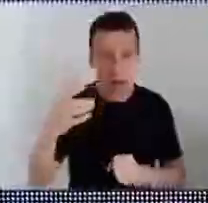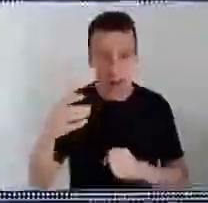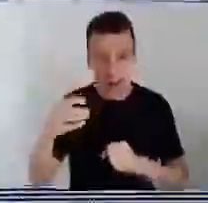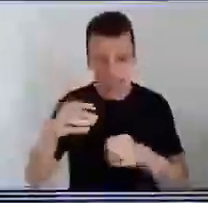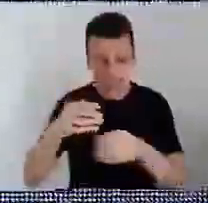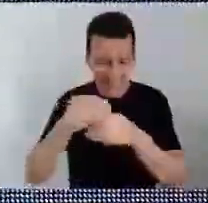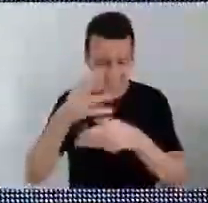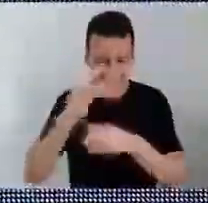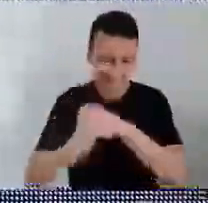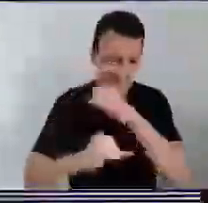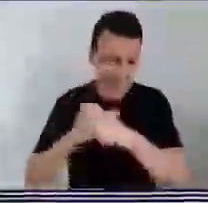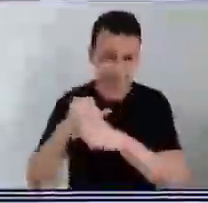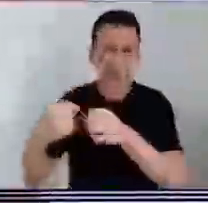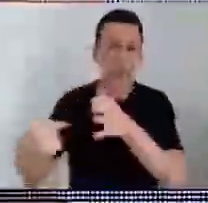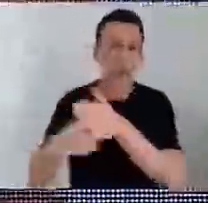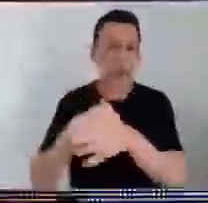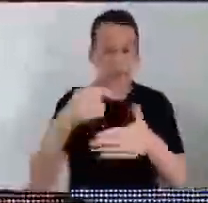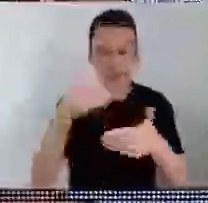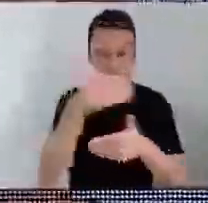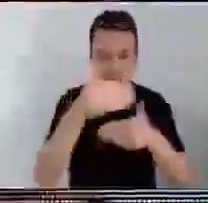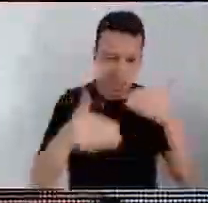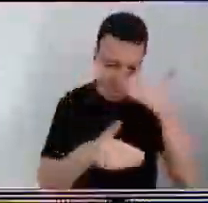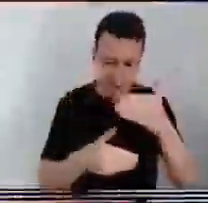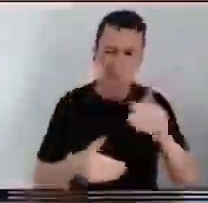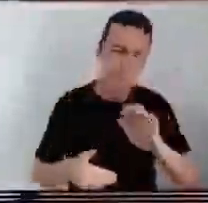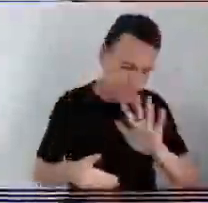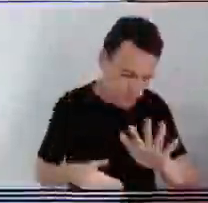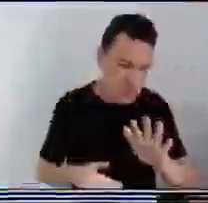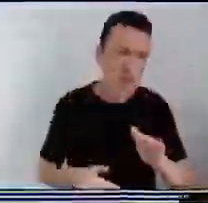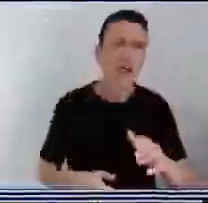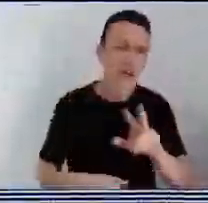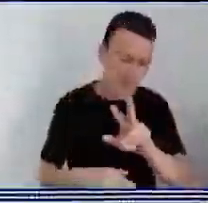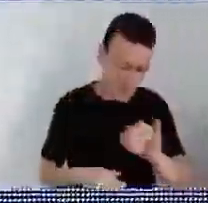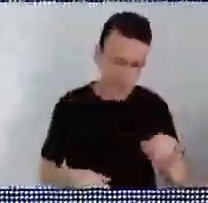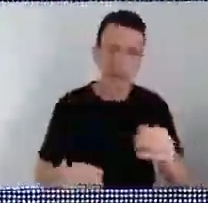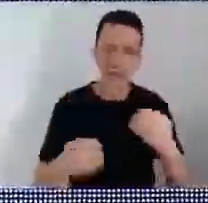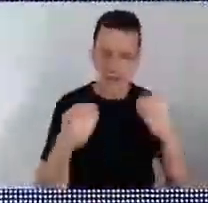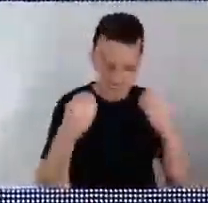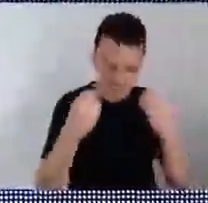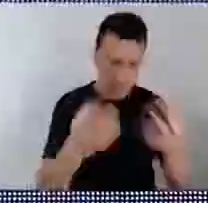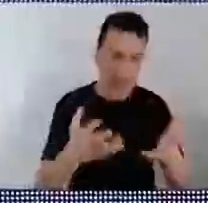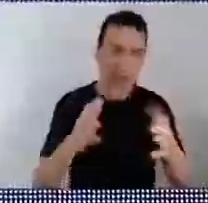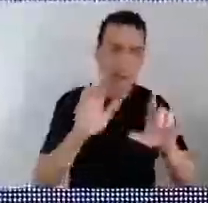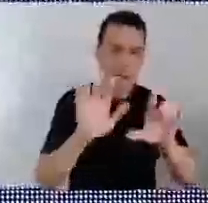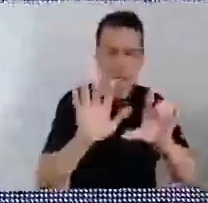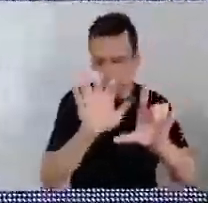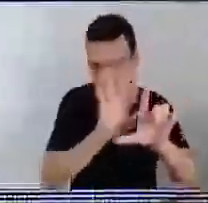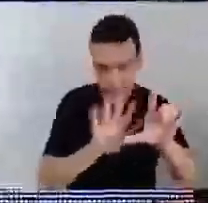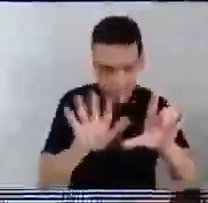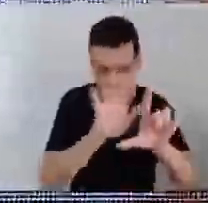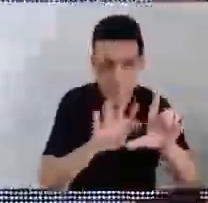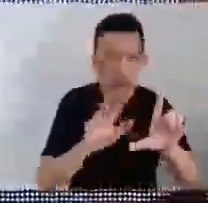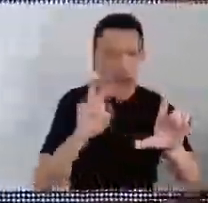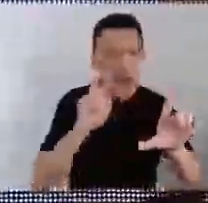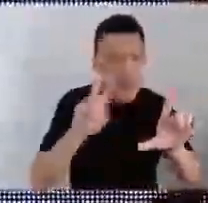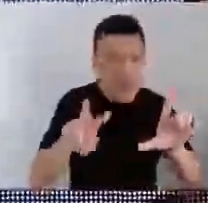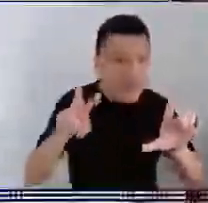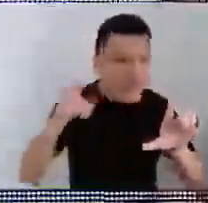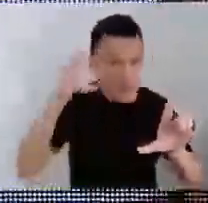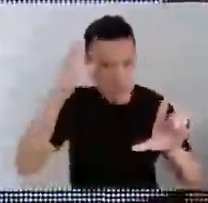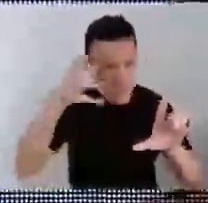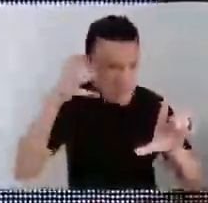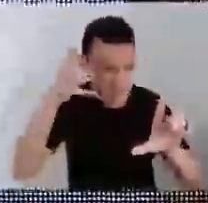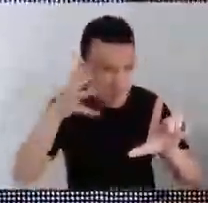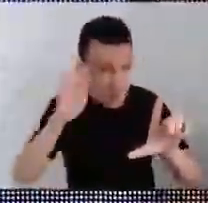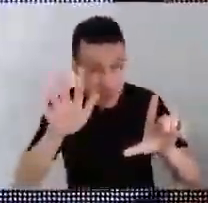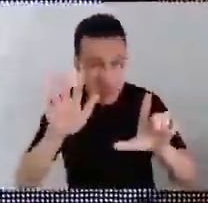são disponibilizados na plataforma, onde você vê ali as palestras, vai ter um link com os slides ali também, que